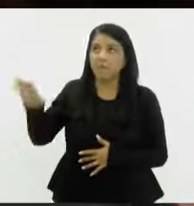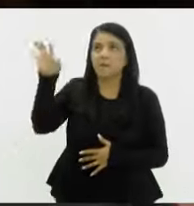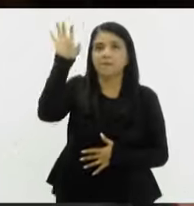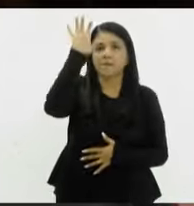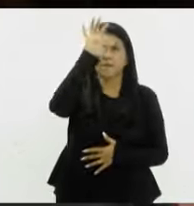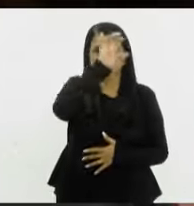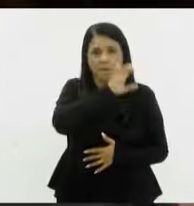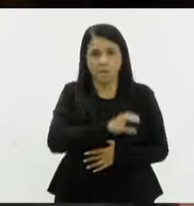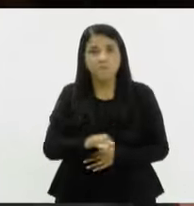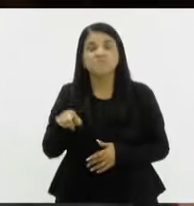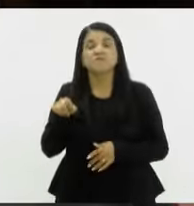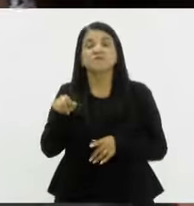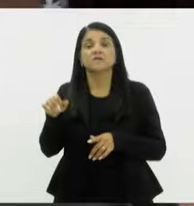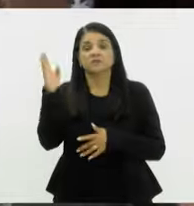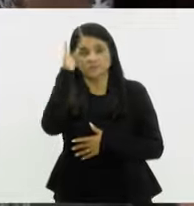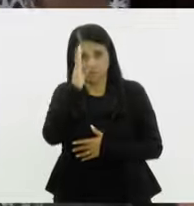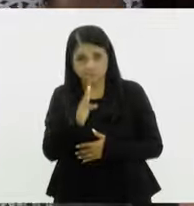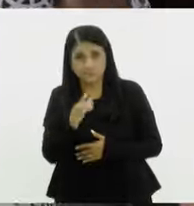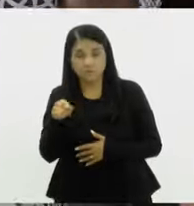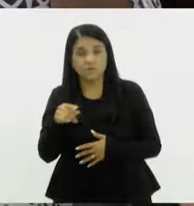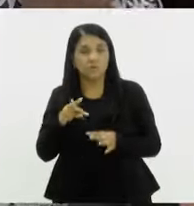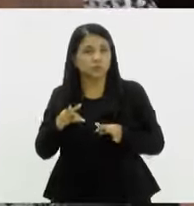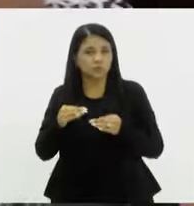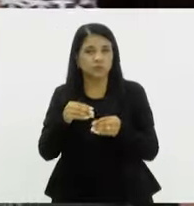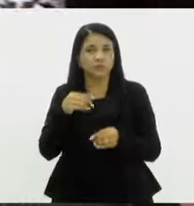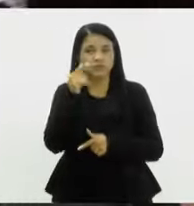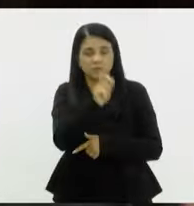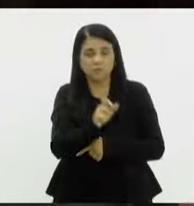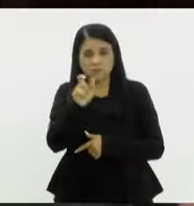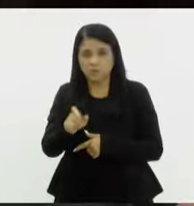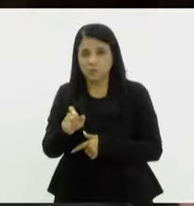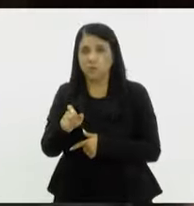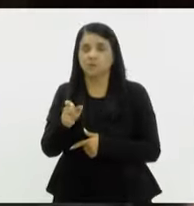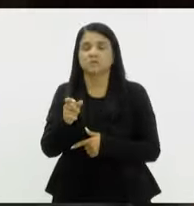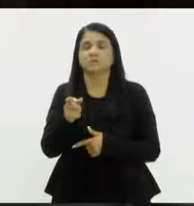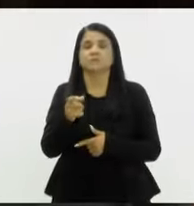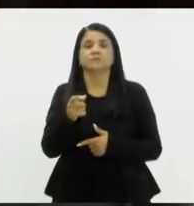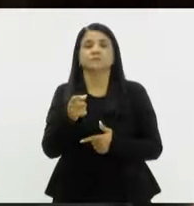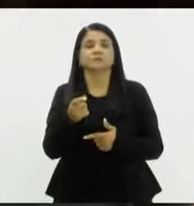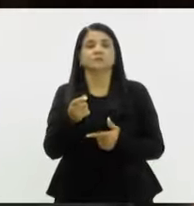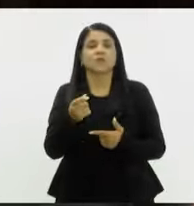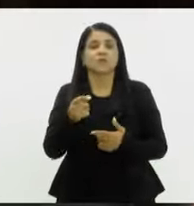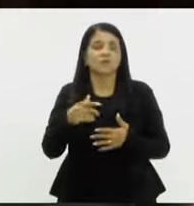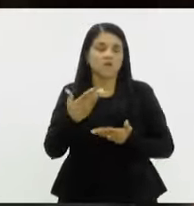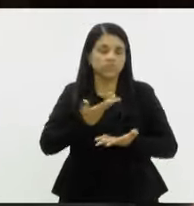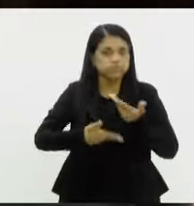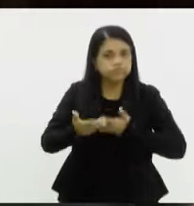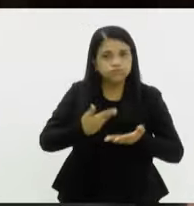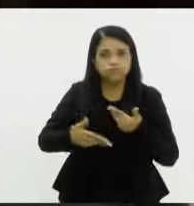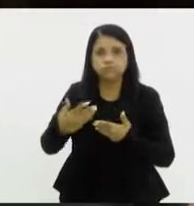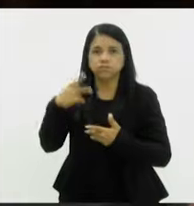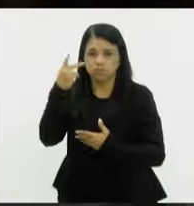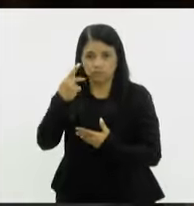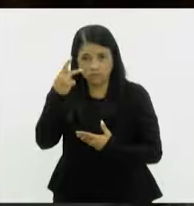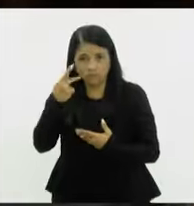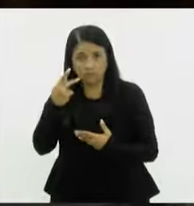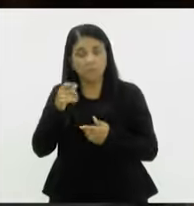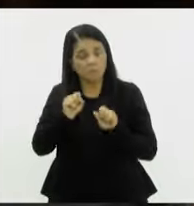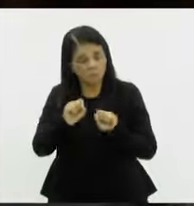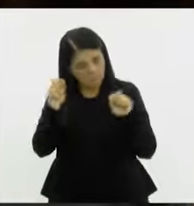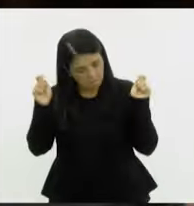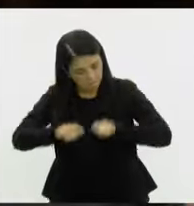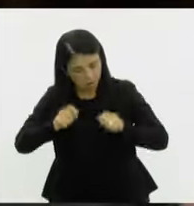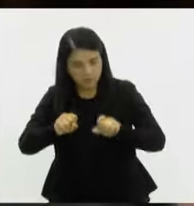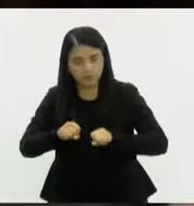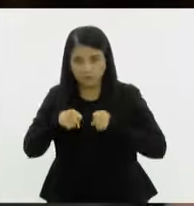Todas aquelas pessoas envolvidas na atividade política tenham também a possibilidade de se defender